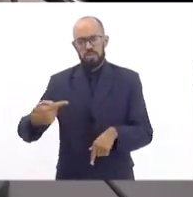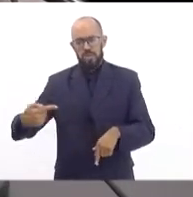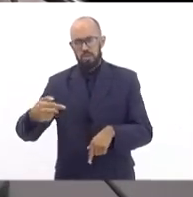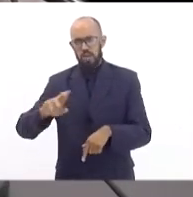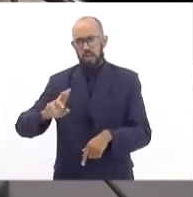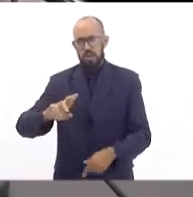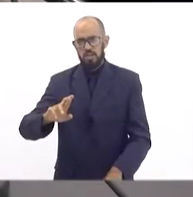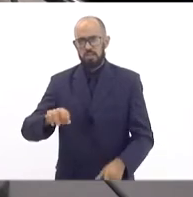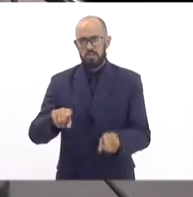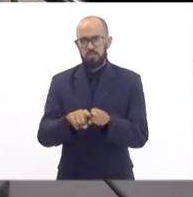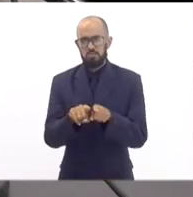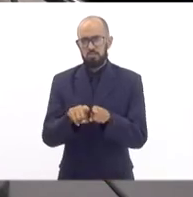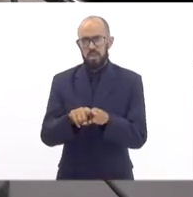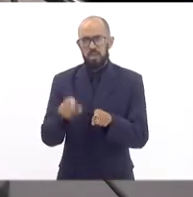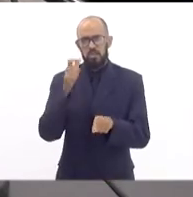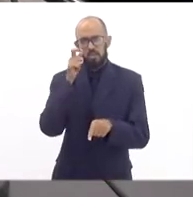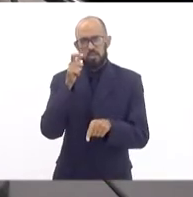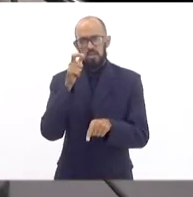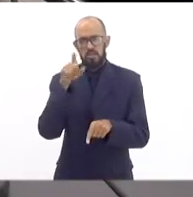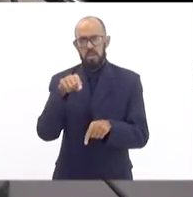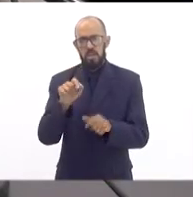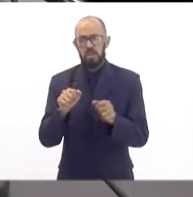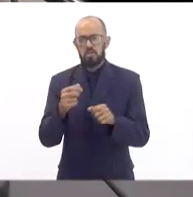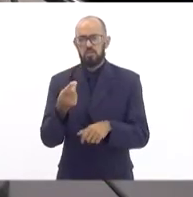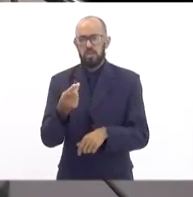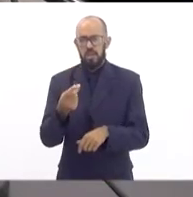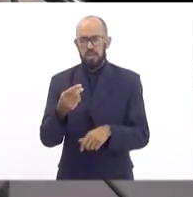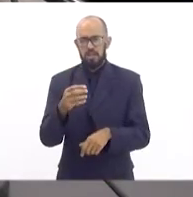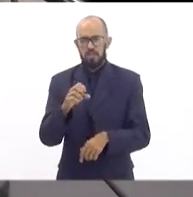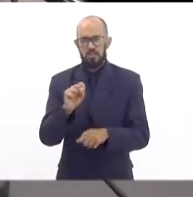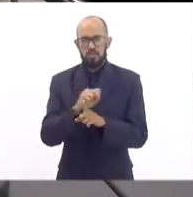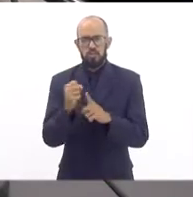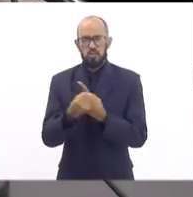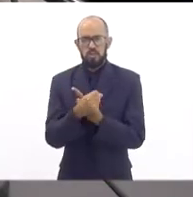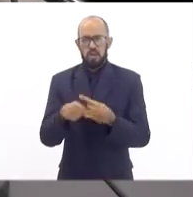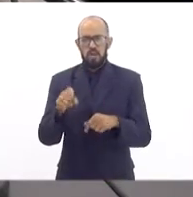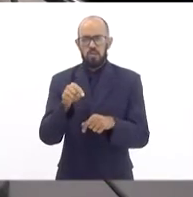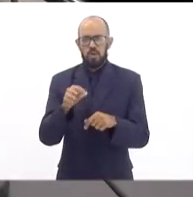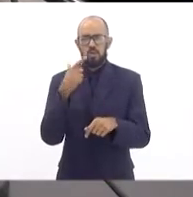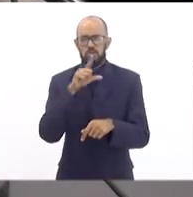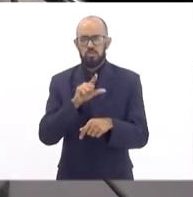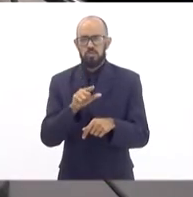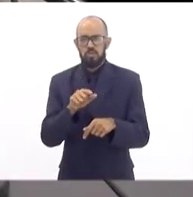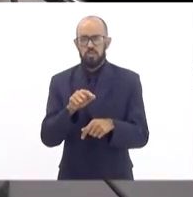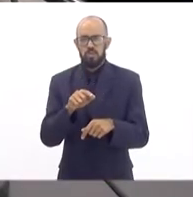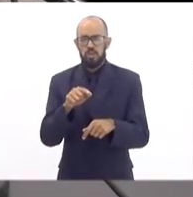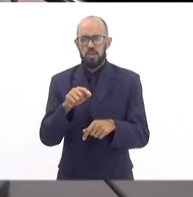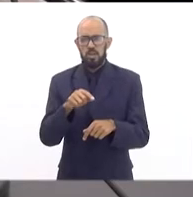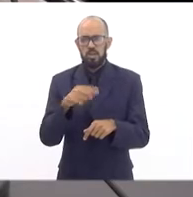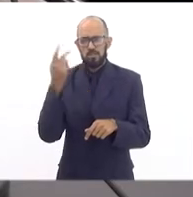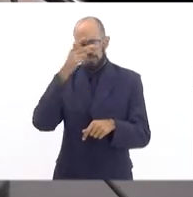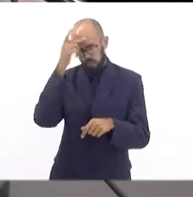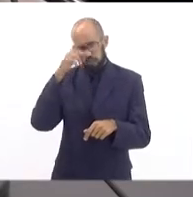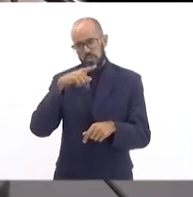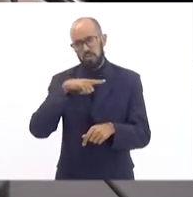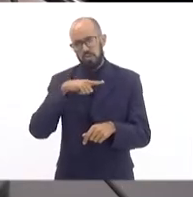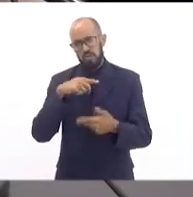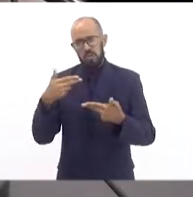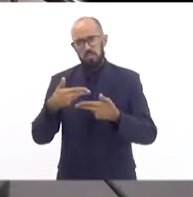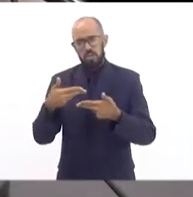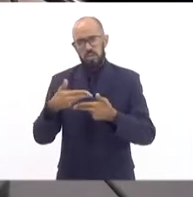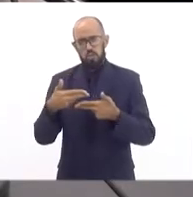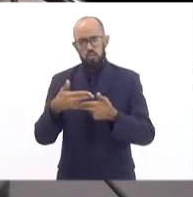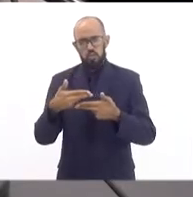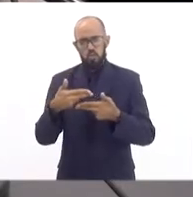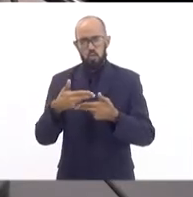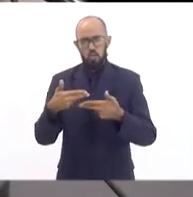intenção é implementar uma tarifa social, que aí atinge e alcança os usuários e os portadores do bilhete único. Tá? Então, é uma